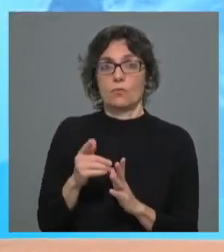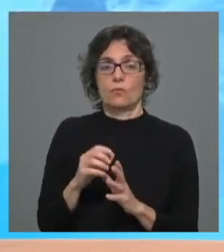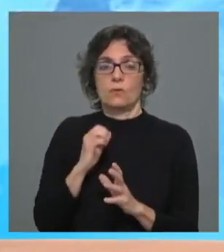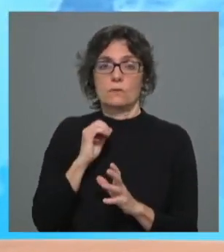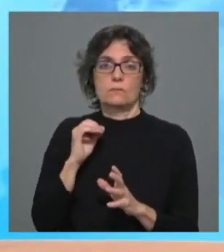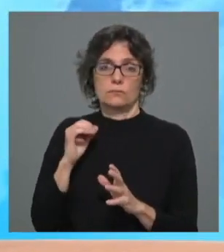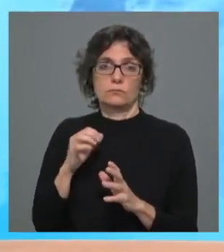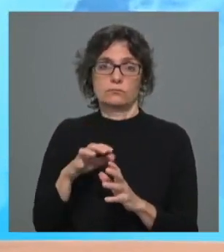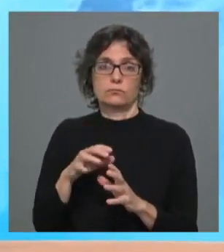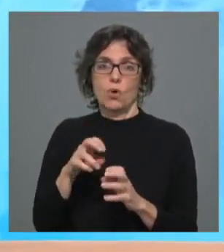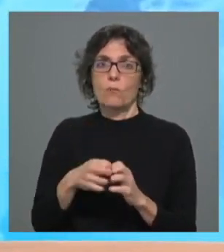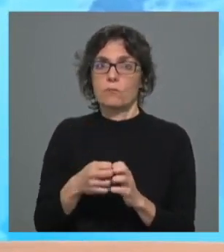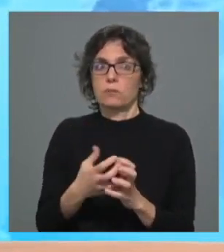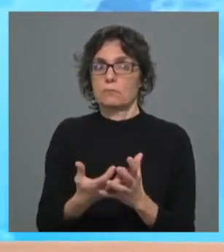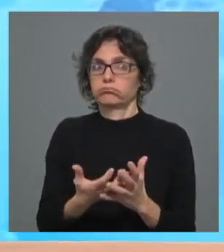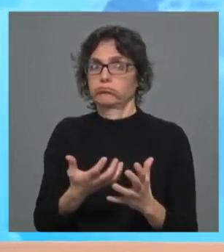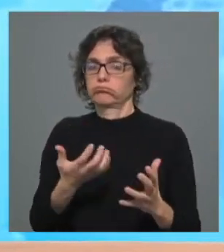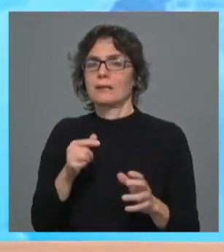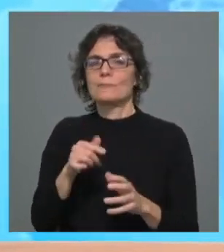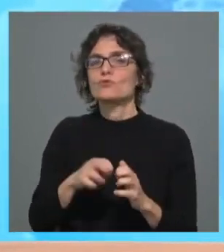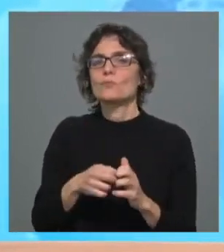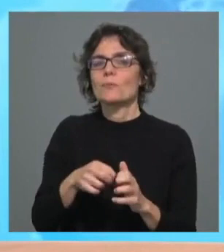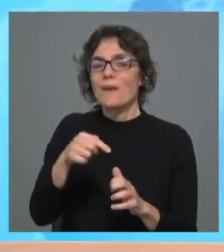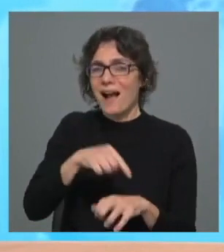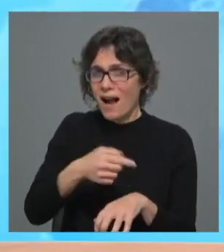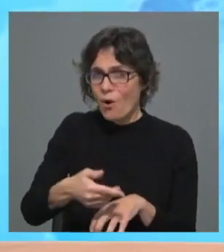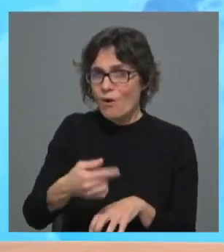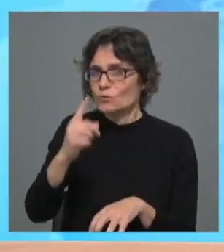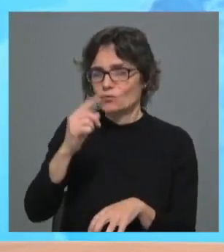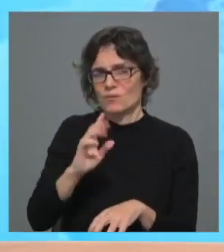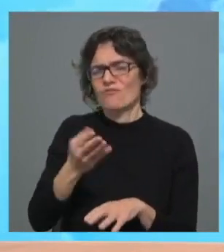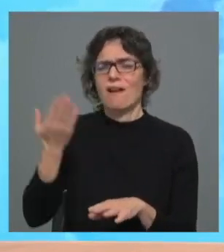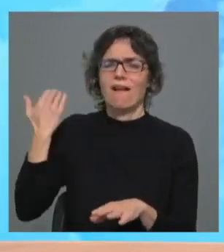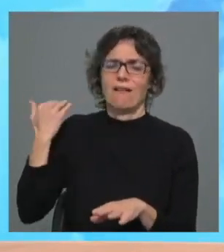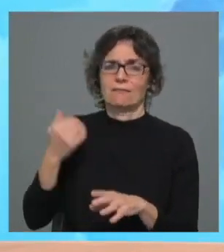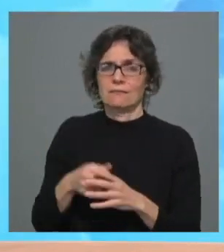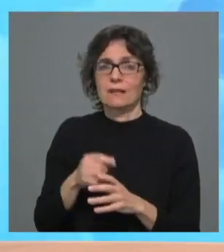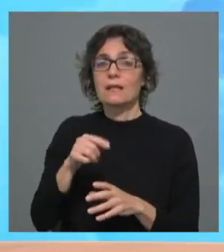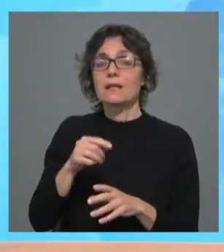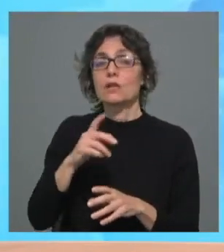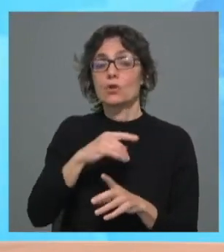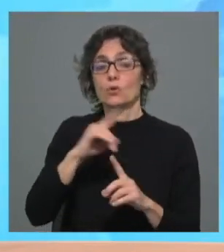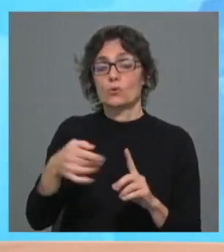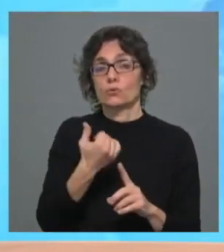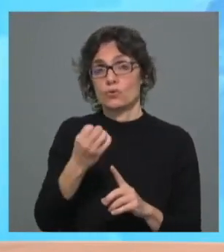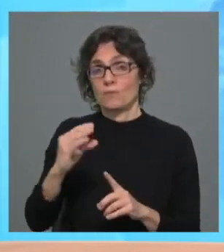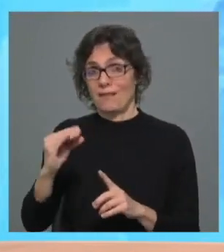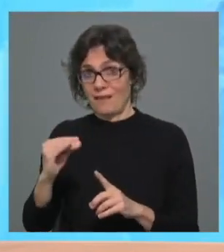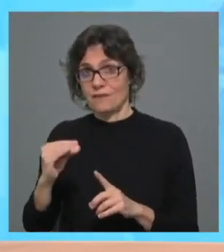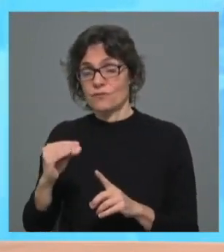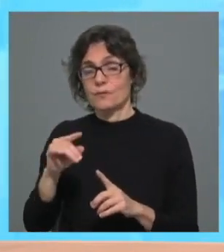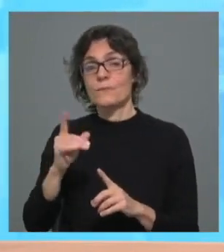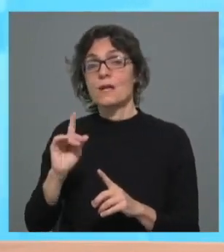Apesar que não é um problema de agora há 13 anos portanto em 2010 quando foi para Mouraria